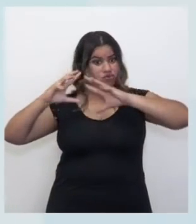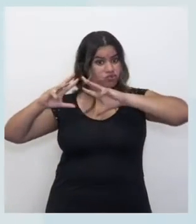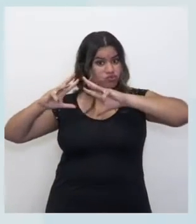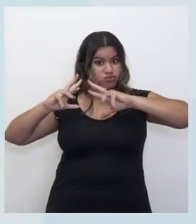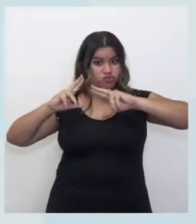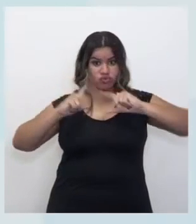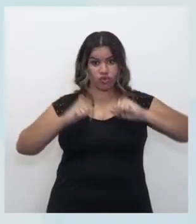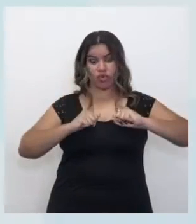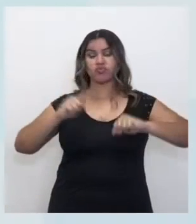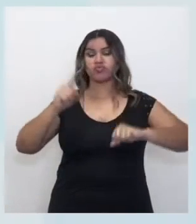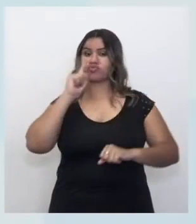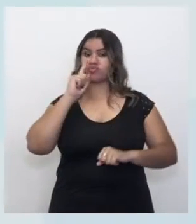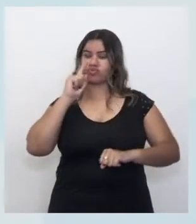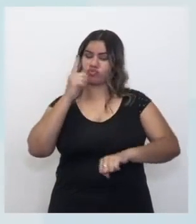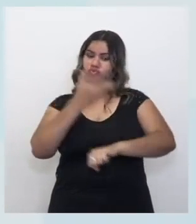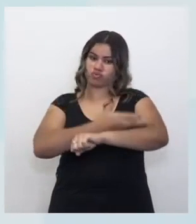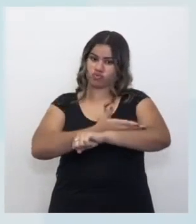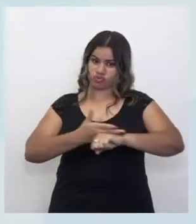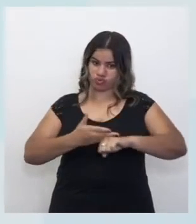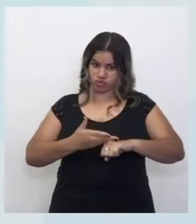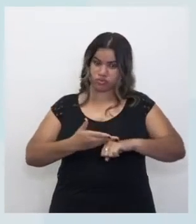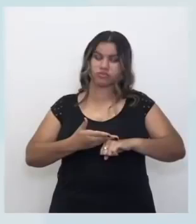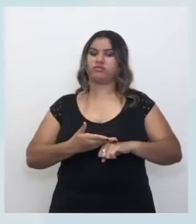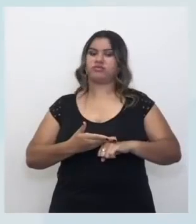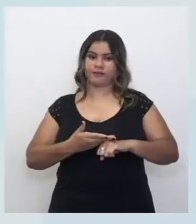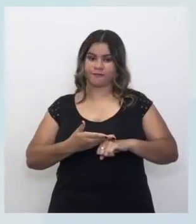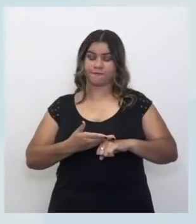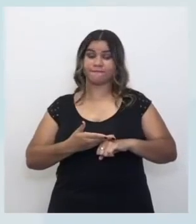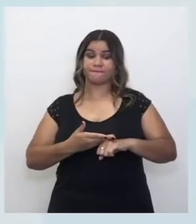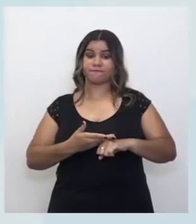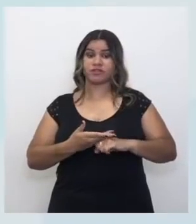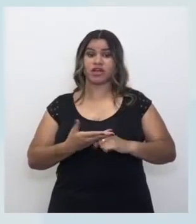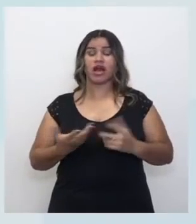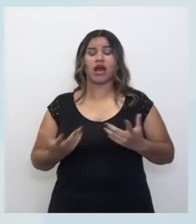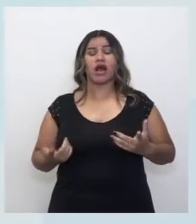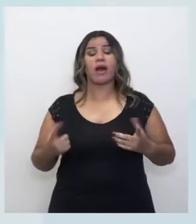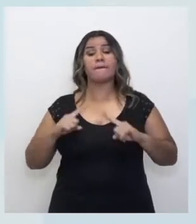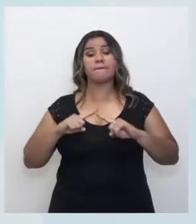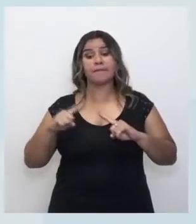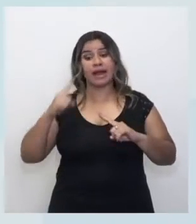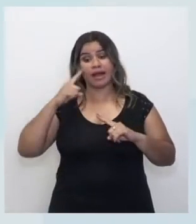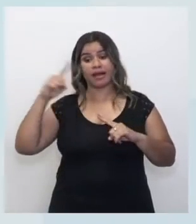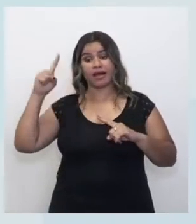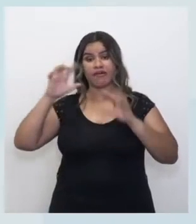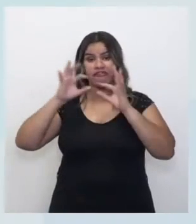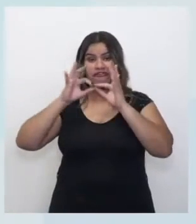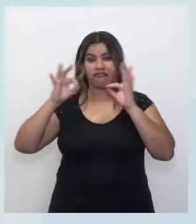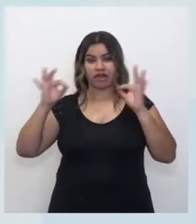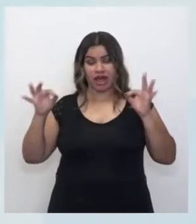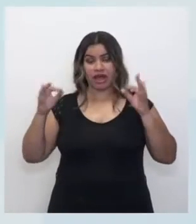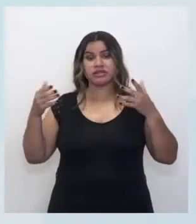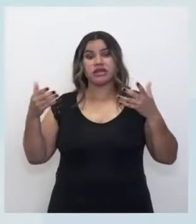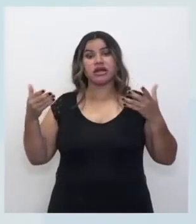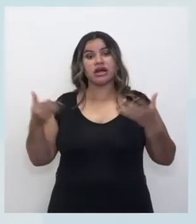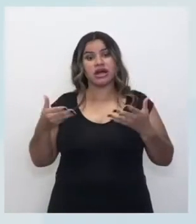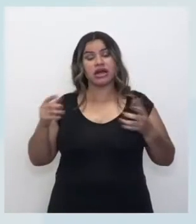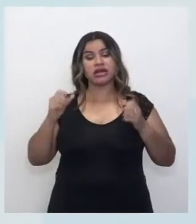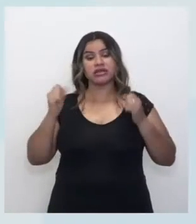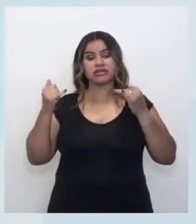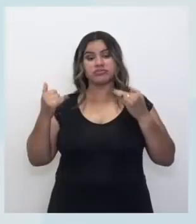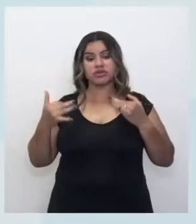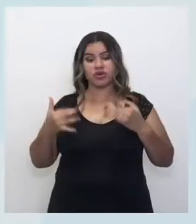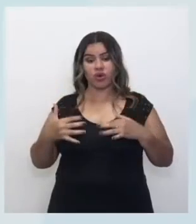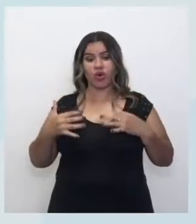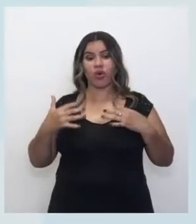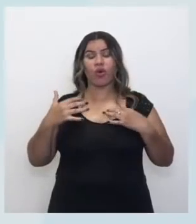homem ocupa um determinado lugar na cotidianidade. Porém, olha que interessante, a gente vê agora um caminho que